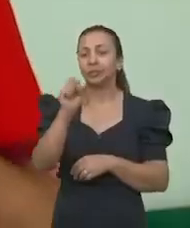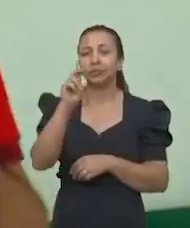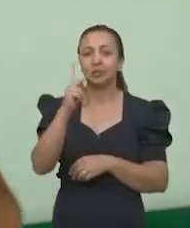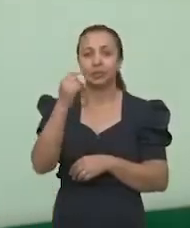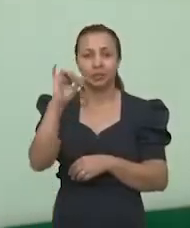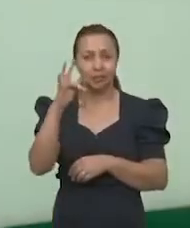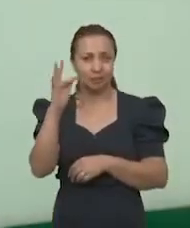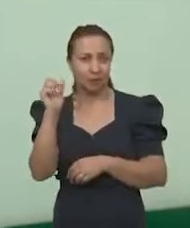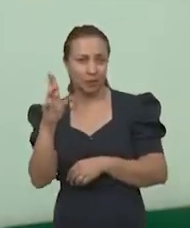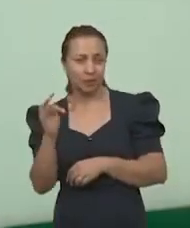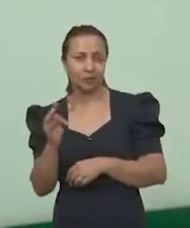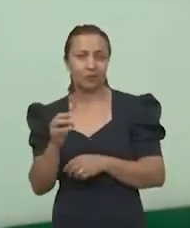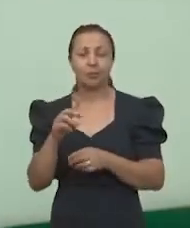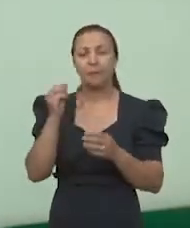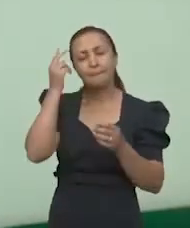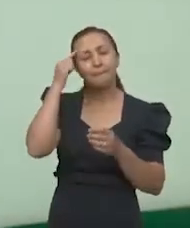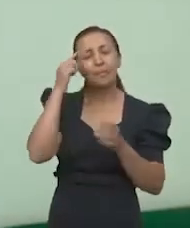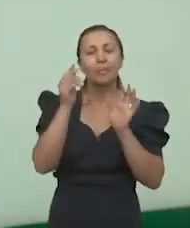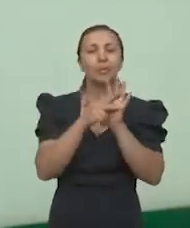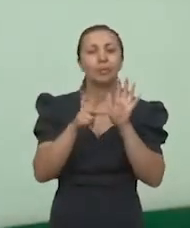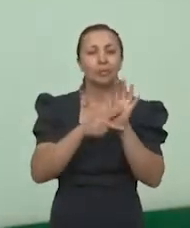O que é que eu pensei nesse projeto?